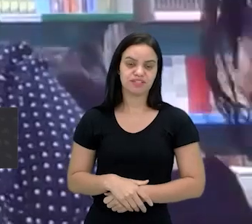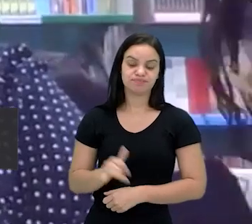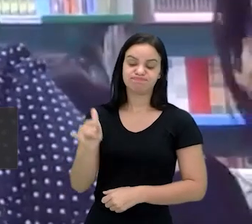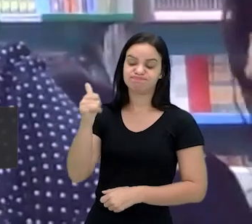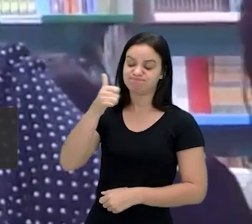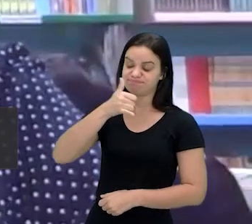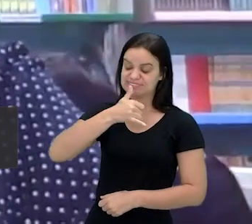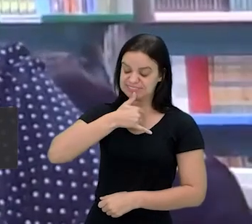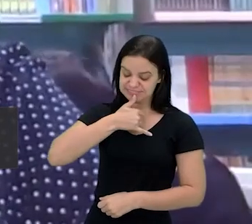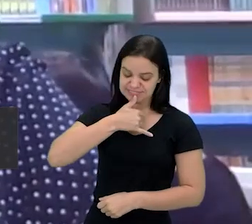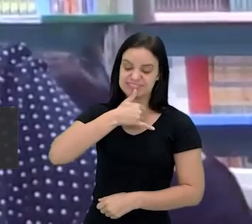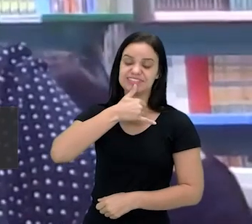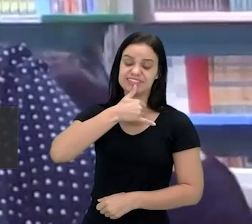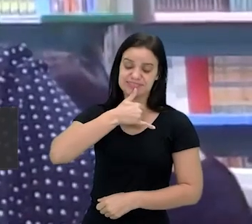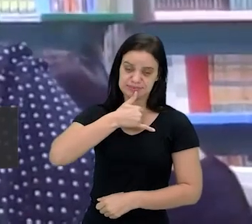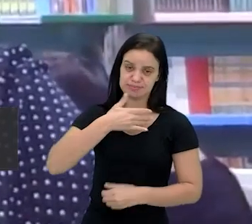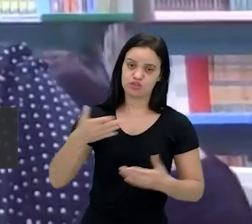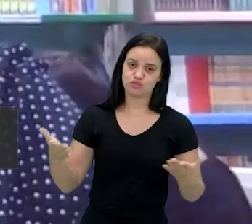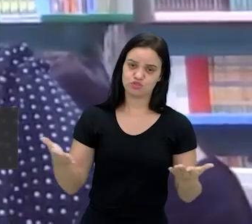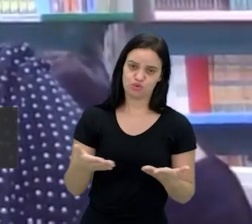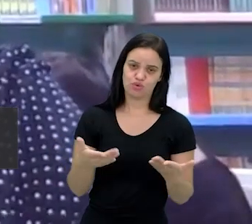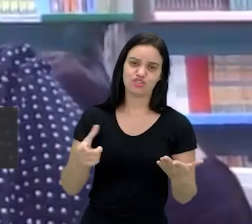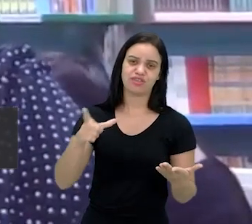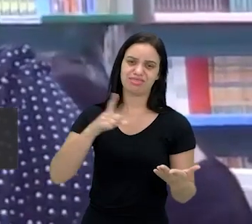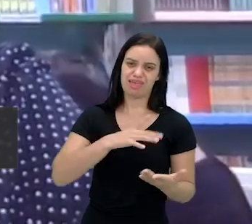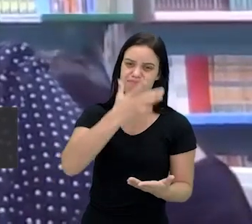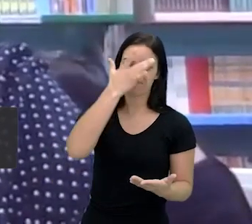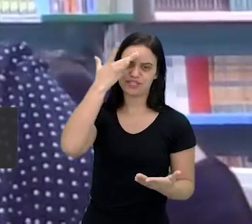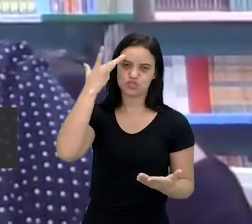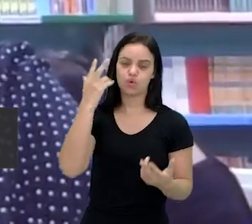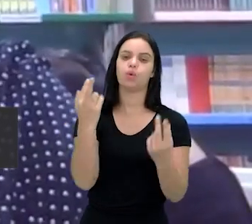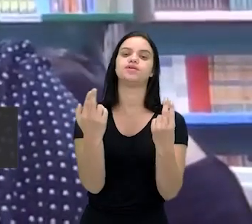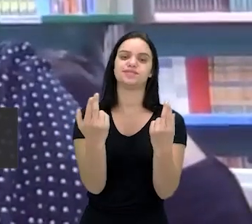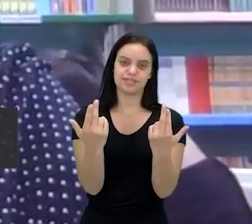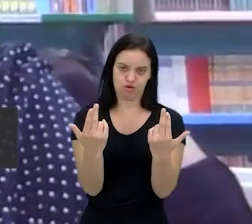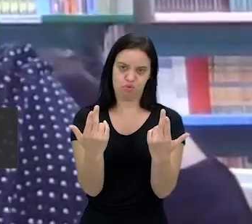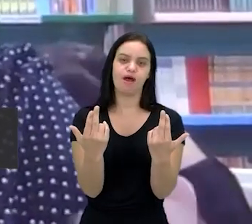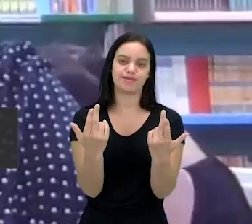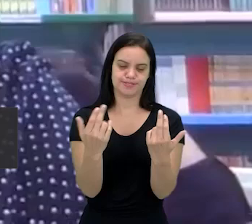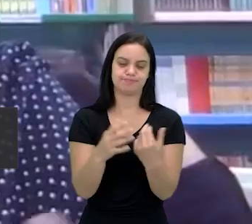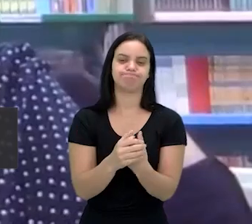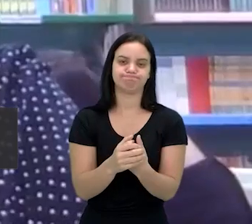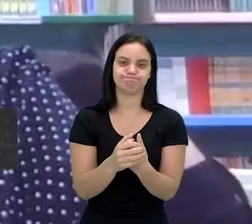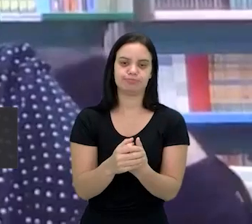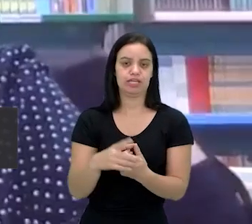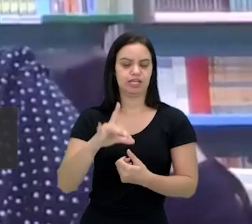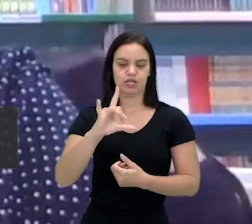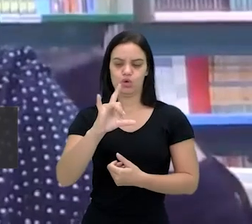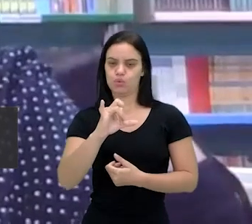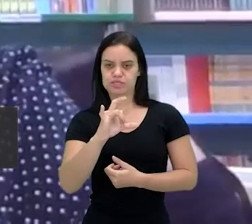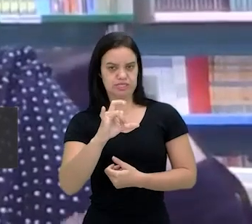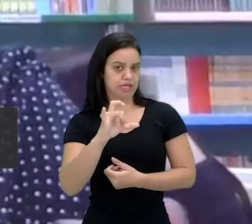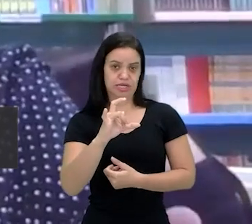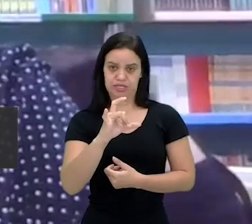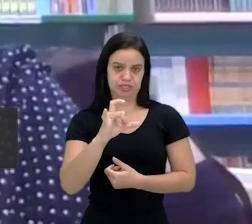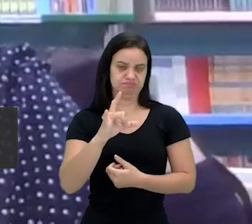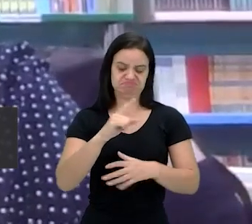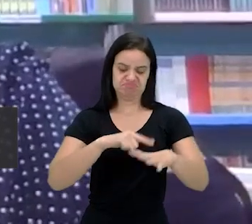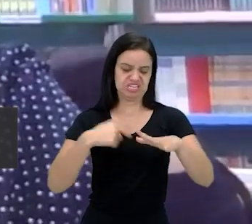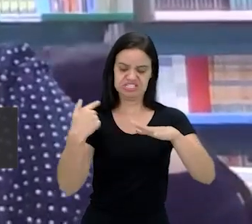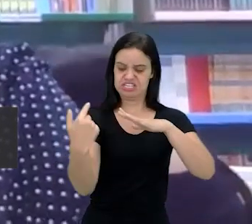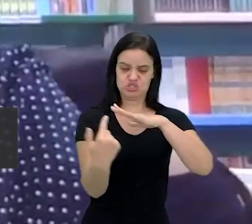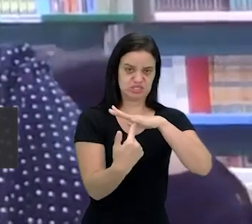Infelizmente, hoje, nós temos pessoas assim, como o Bessani falou, tá aí no Instagram, tá aí em todas as